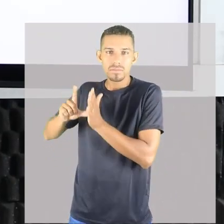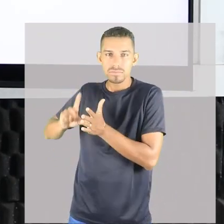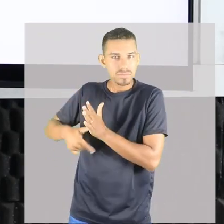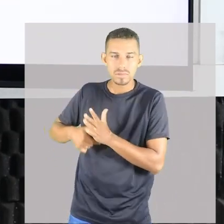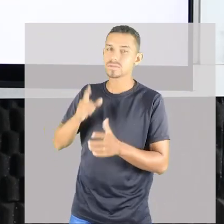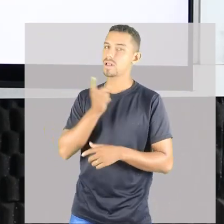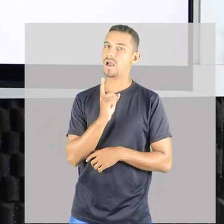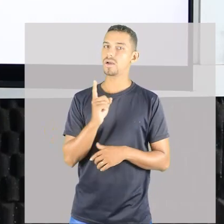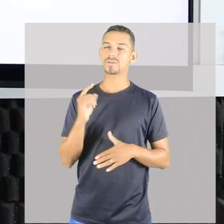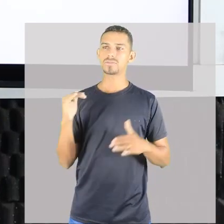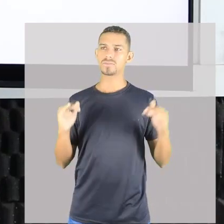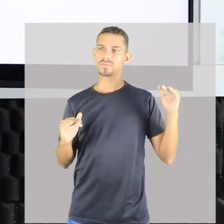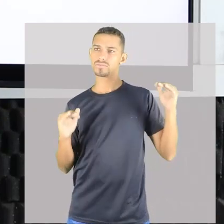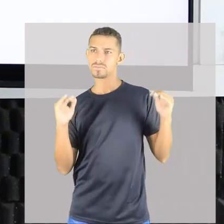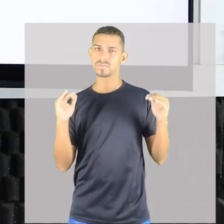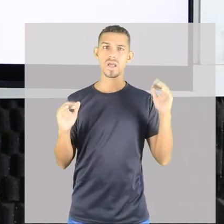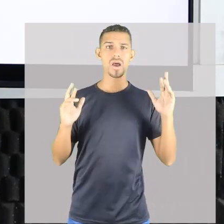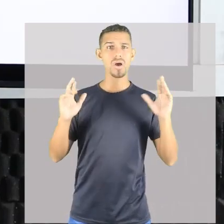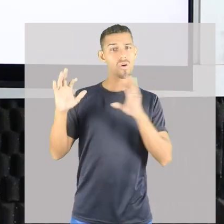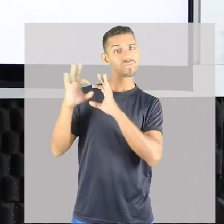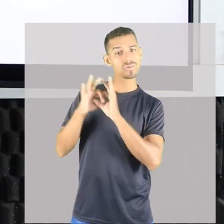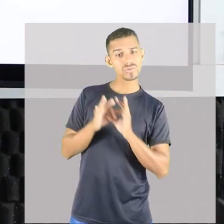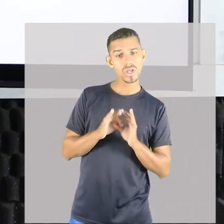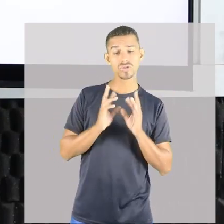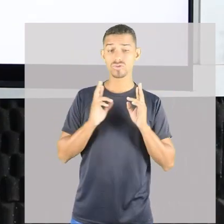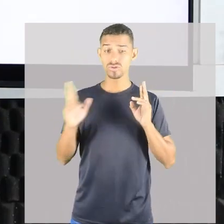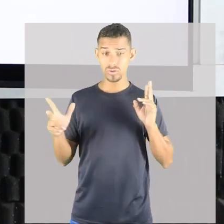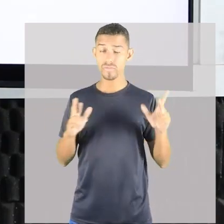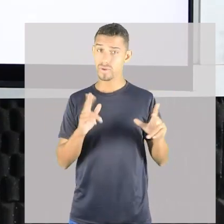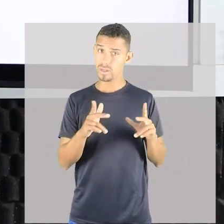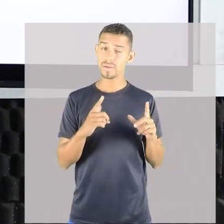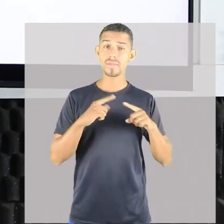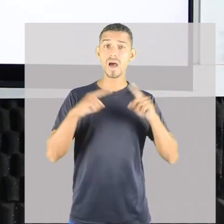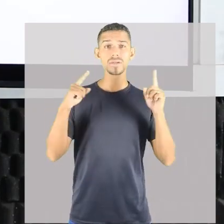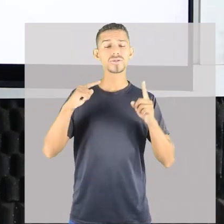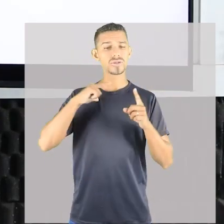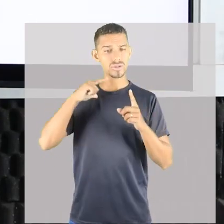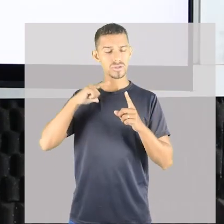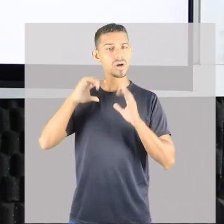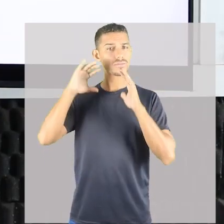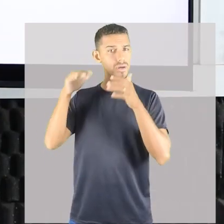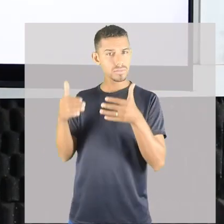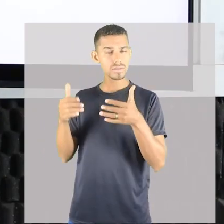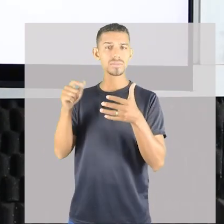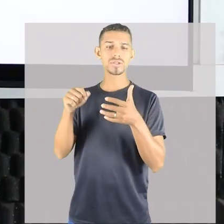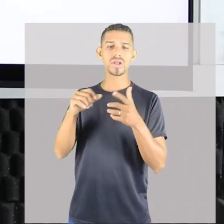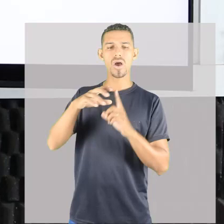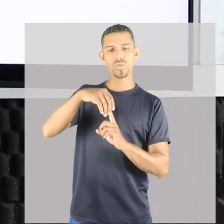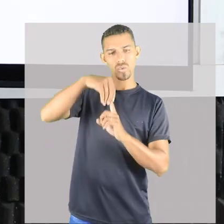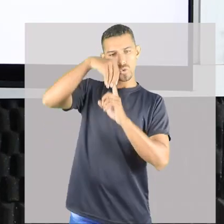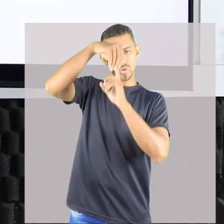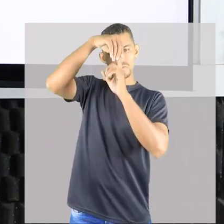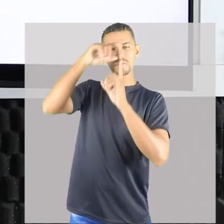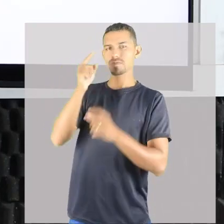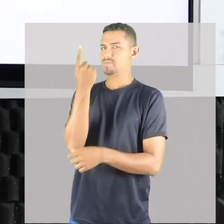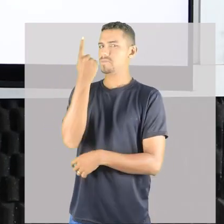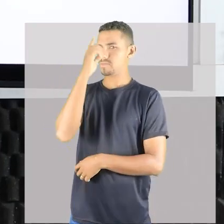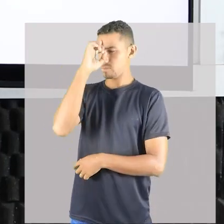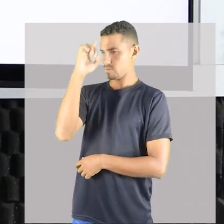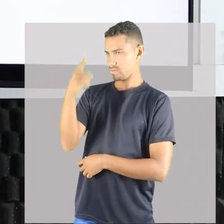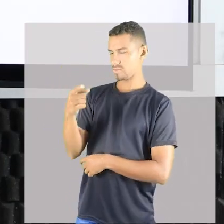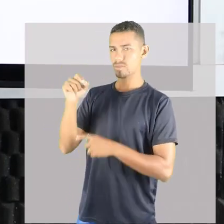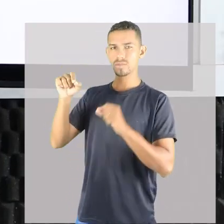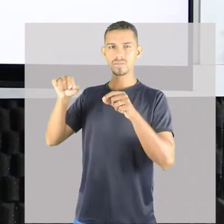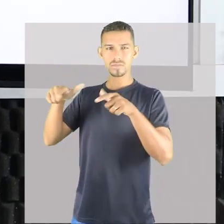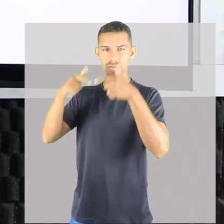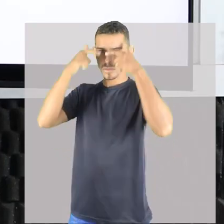escada. Estavam num contexto, claro, diferente. Mas havia um Estado bastante absolutista ali, com os seus ideários